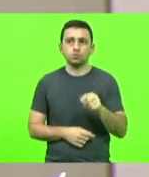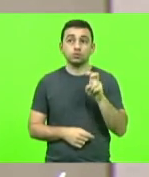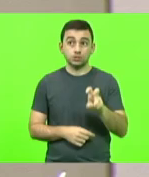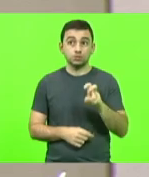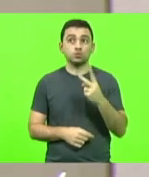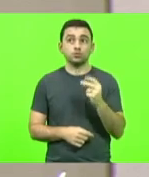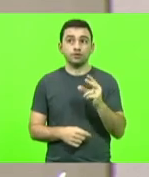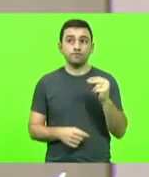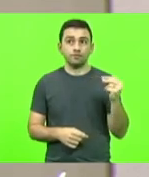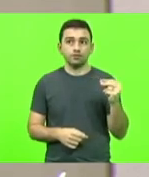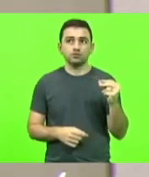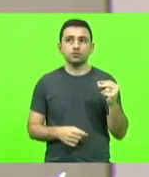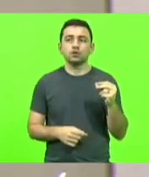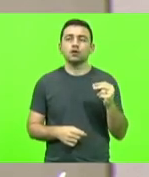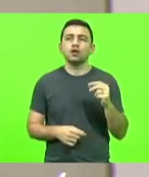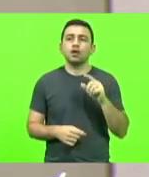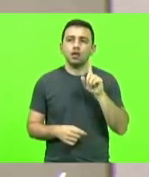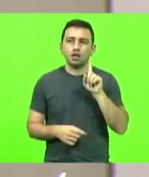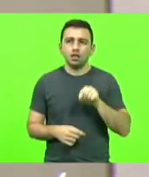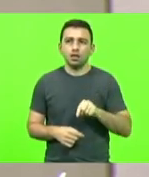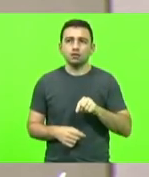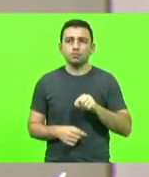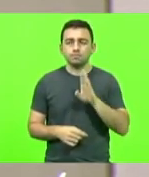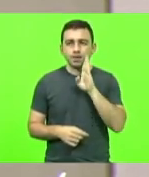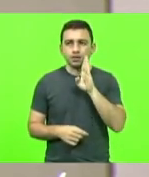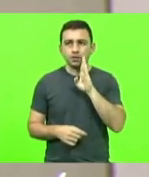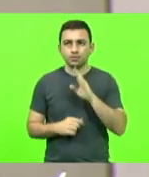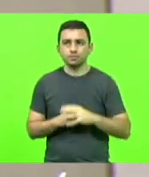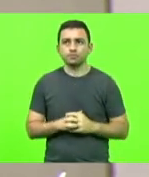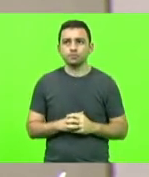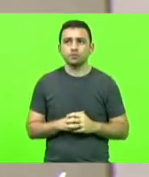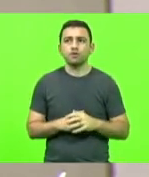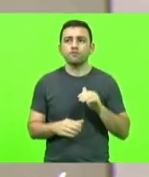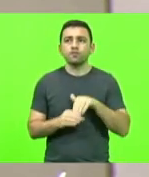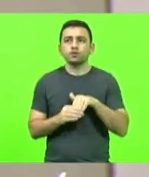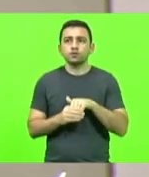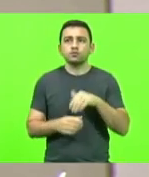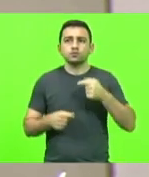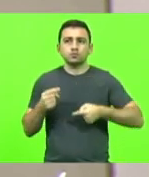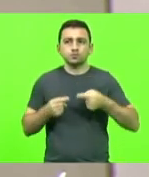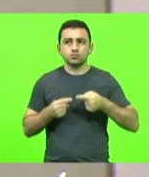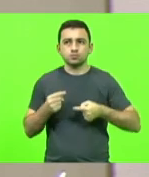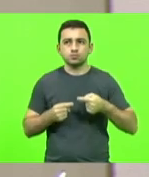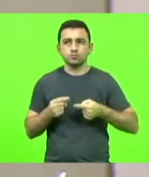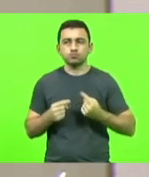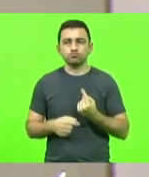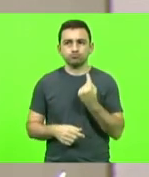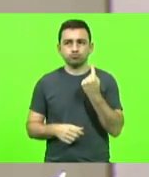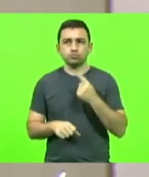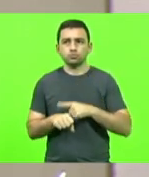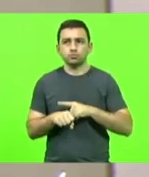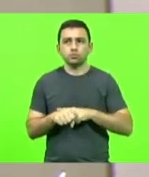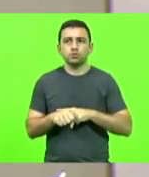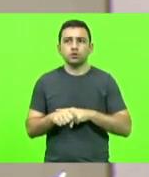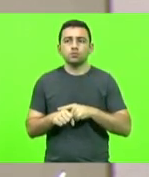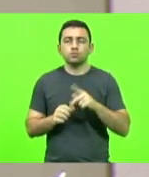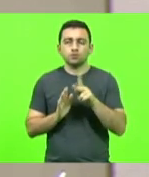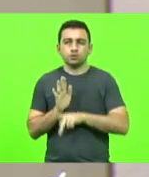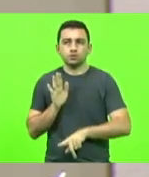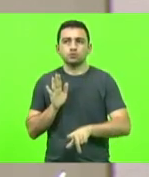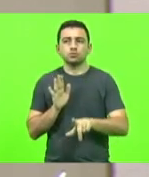365.5/2020, autor deputado Nilson Berlanda. Votação, discussão e votação em turno único. Projeto de conversão em